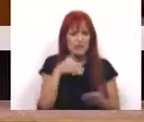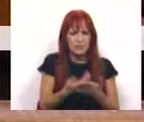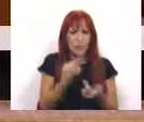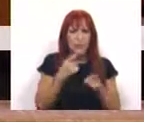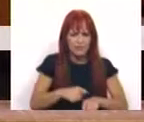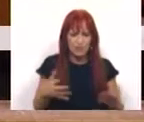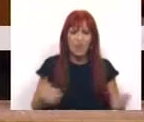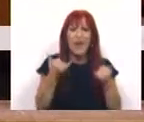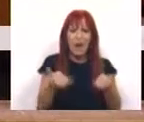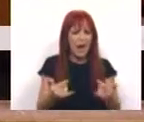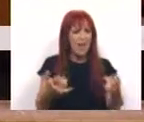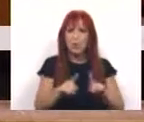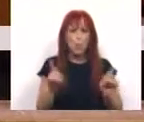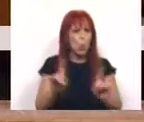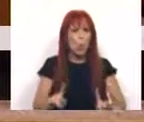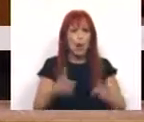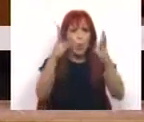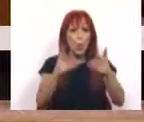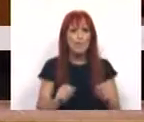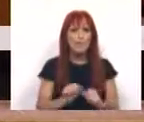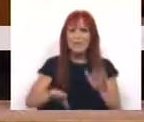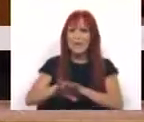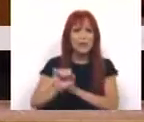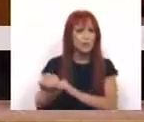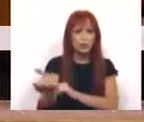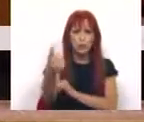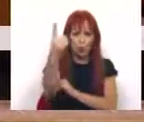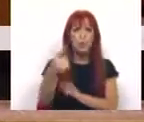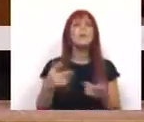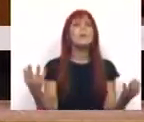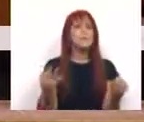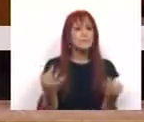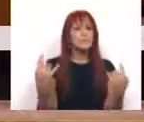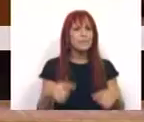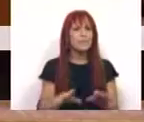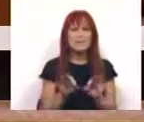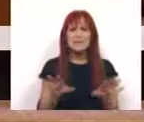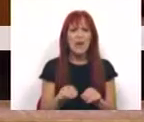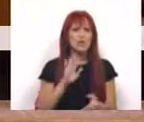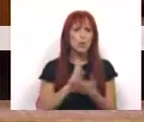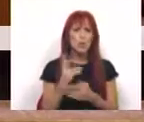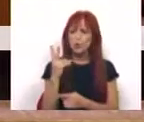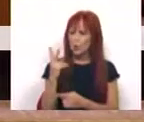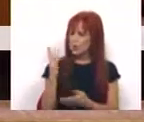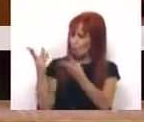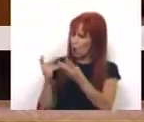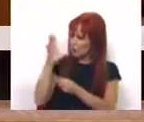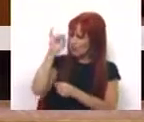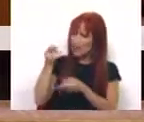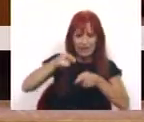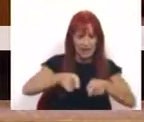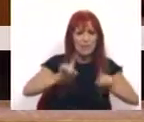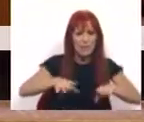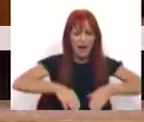famílias. Este não é, portanto, o orçamento da direita. De facto, tal como os dois últimos orçamentos de Estado, também